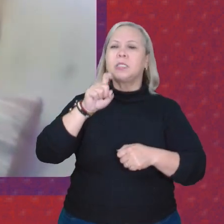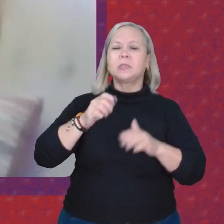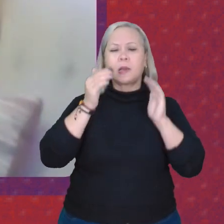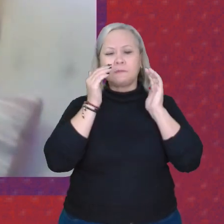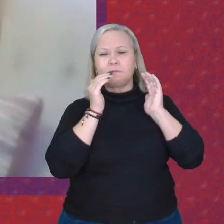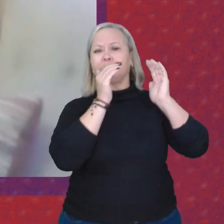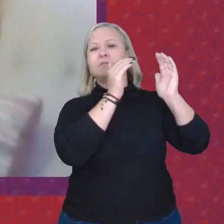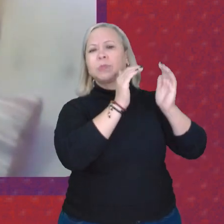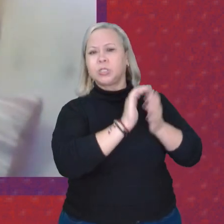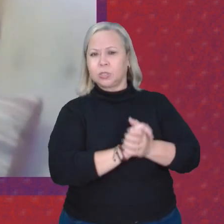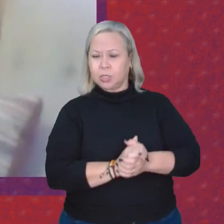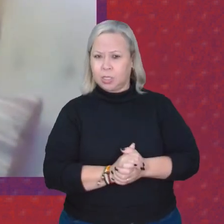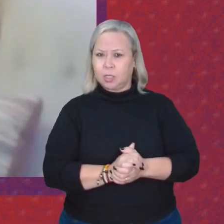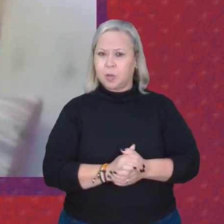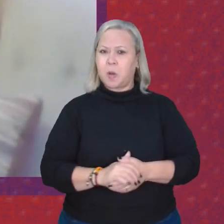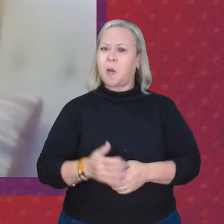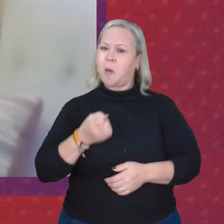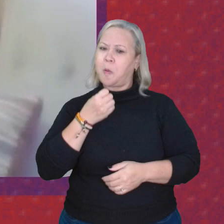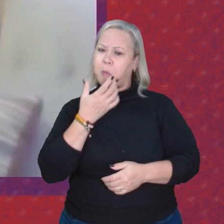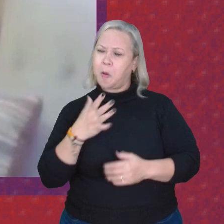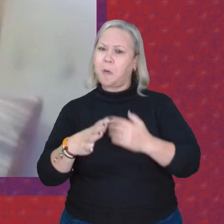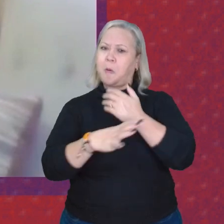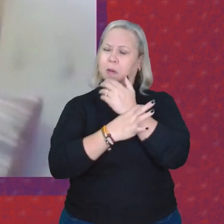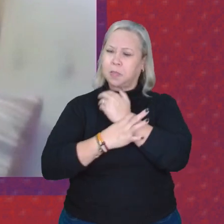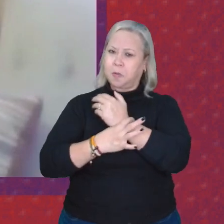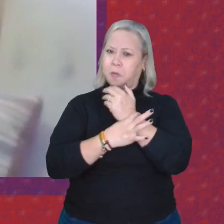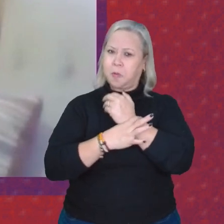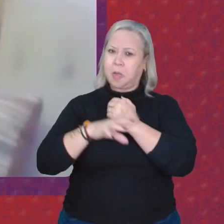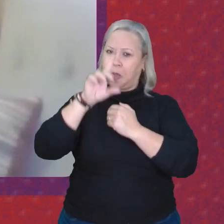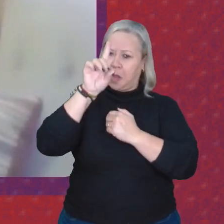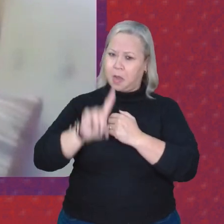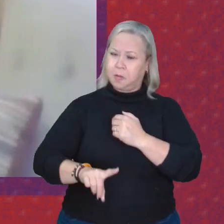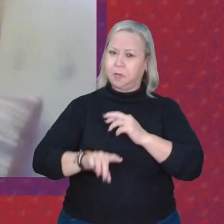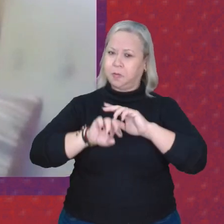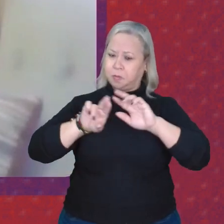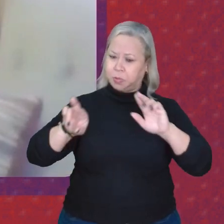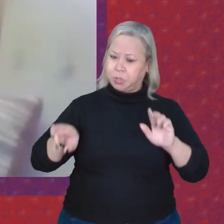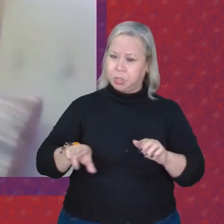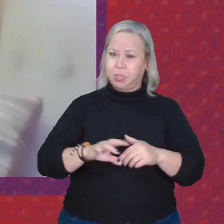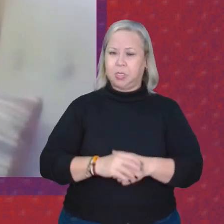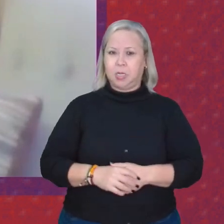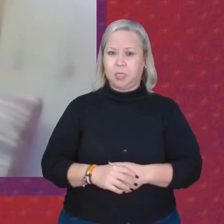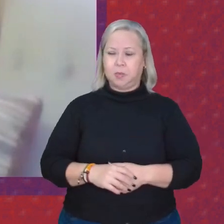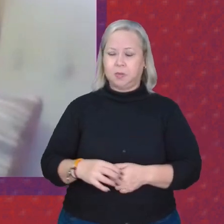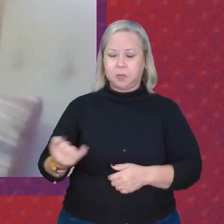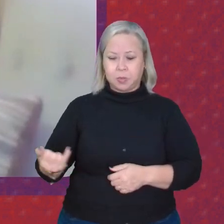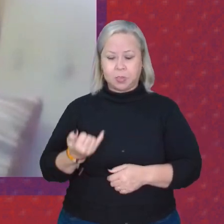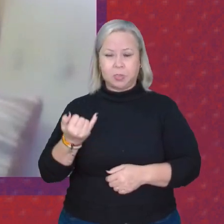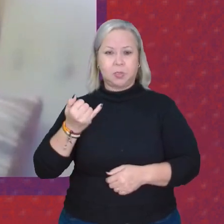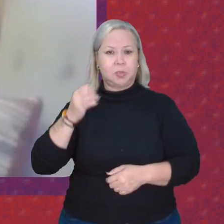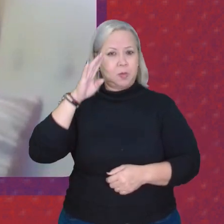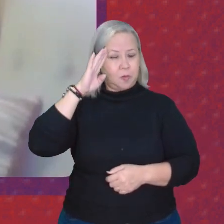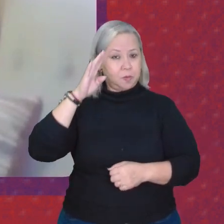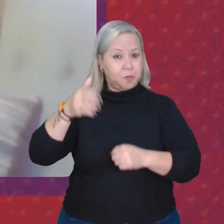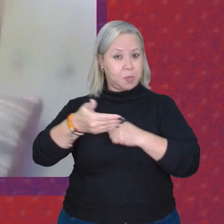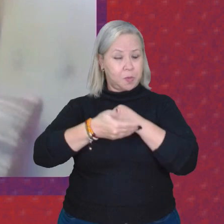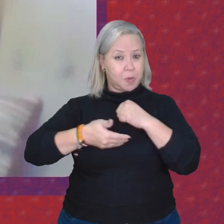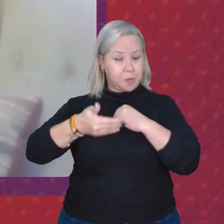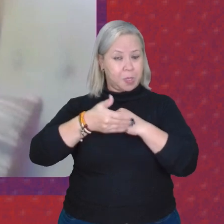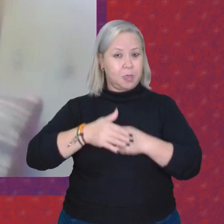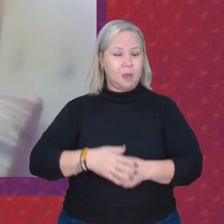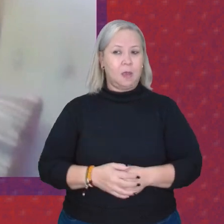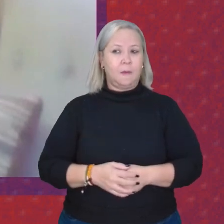emprego seja assegurado os seus direitos essenciais, fundamentais, que estão